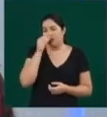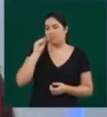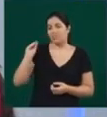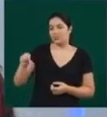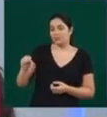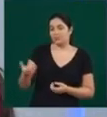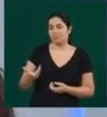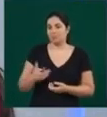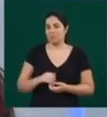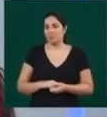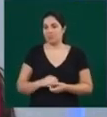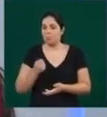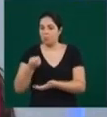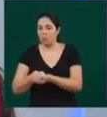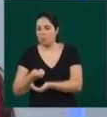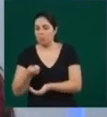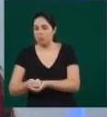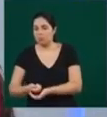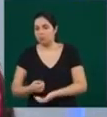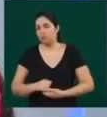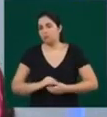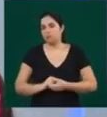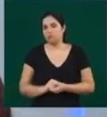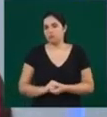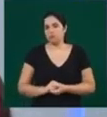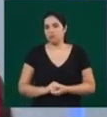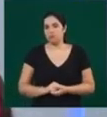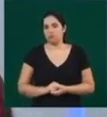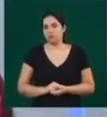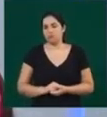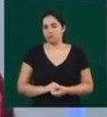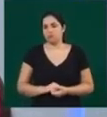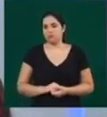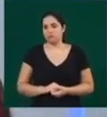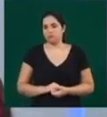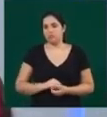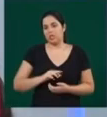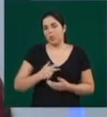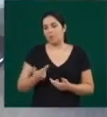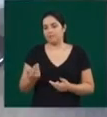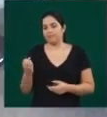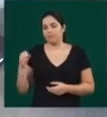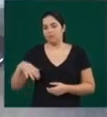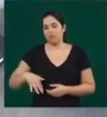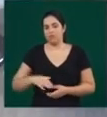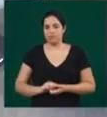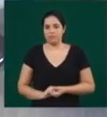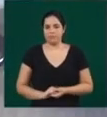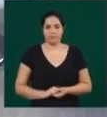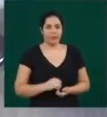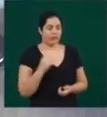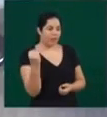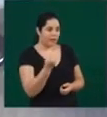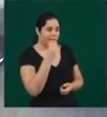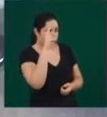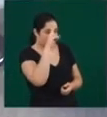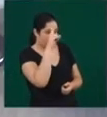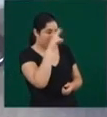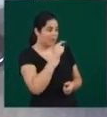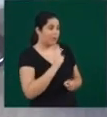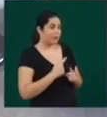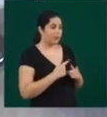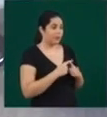constrangedoras, de cobranças excessivas, situações realmente que são humilhantes, né? Agora é importante lembrar isso, porque esporte